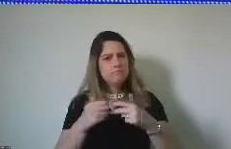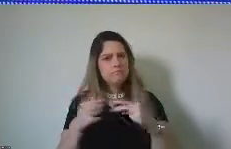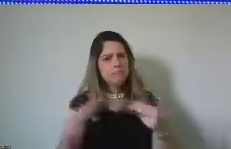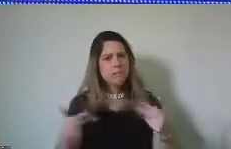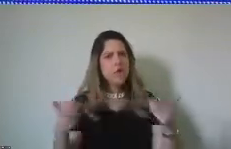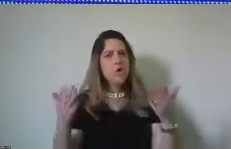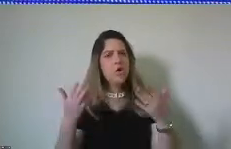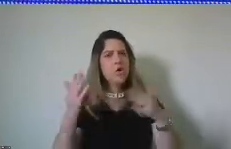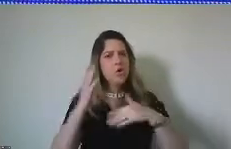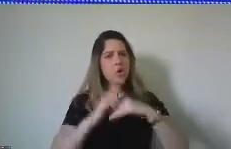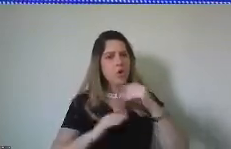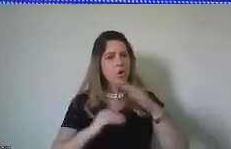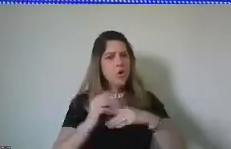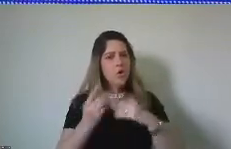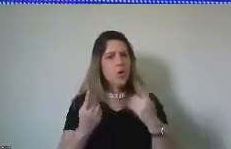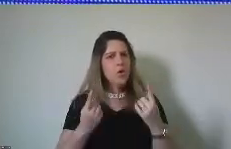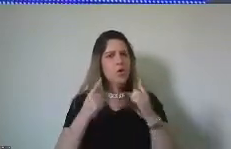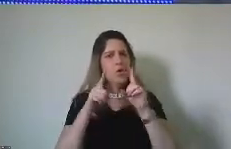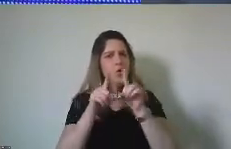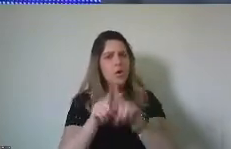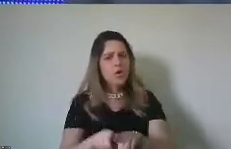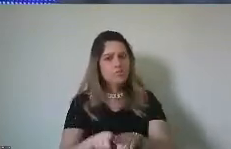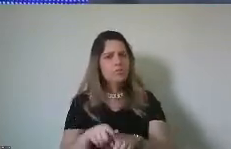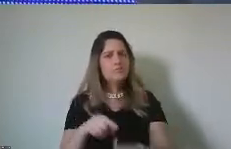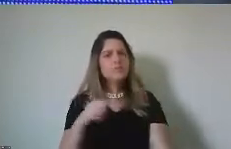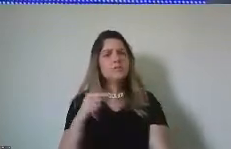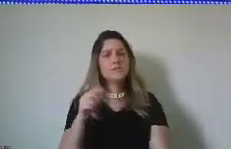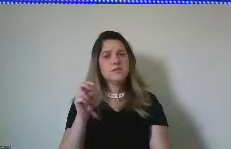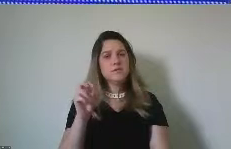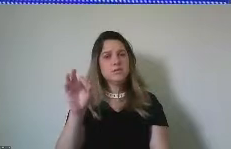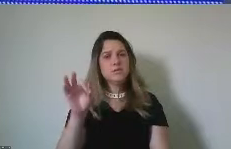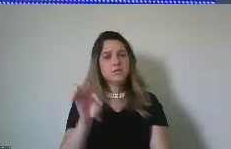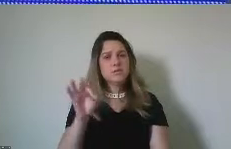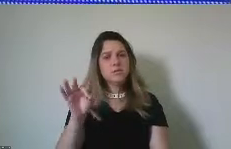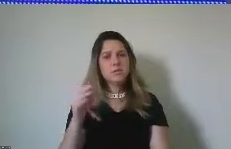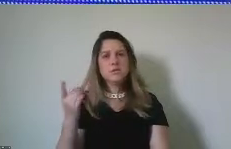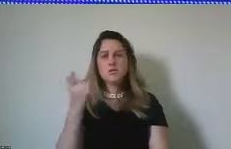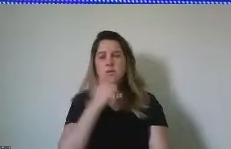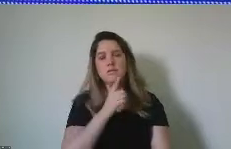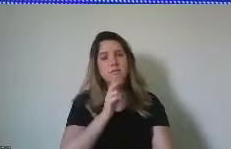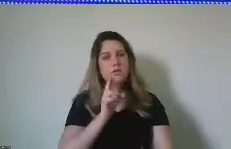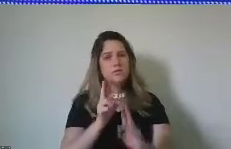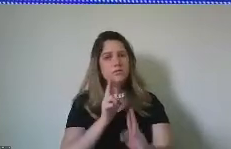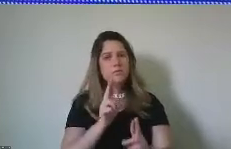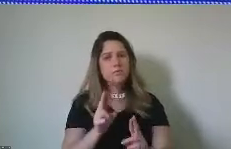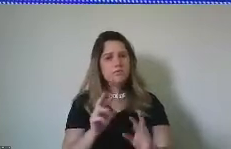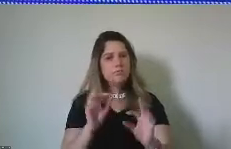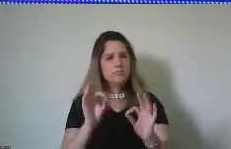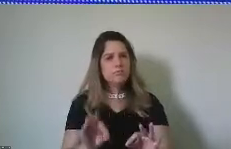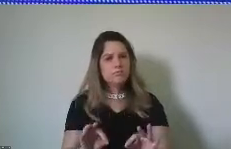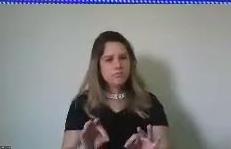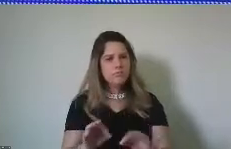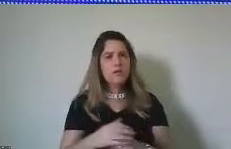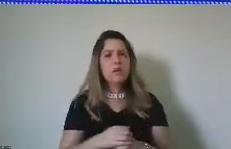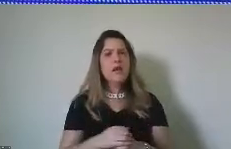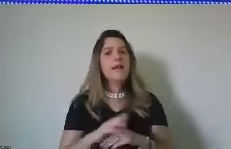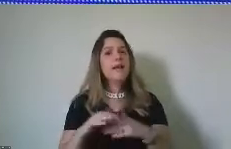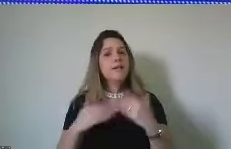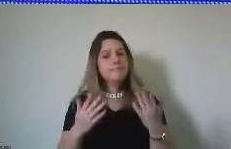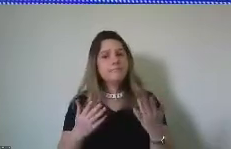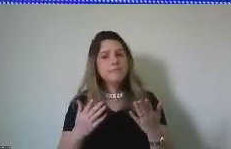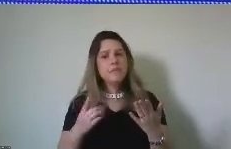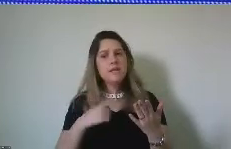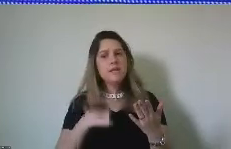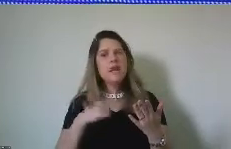de proventos da companhia de 75% do resultado líquido regulatório né E aí